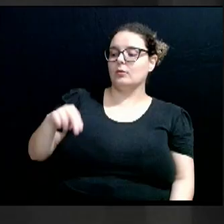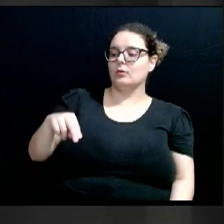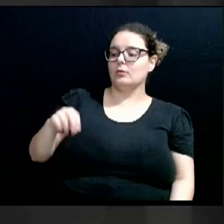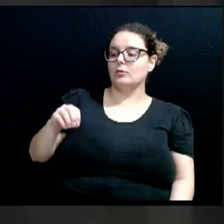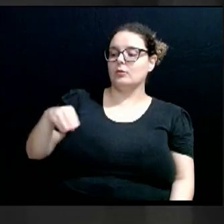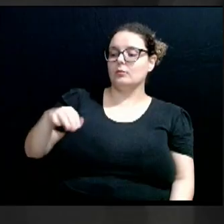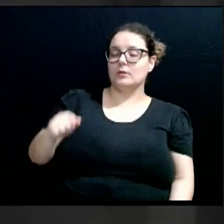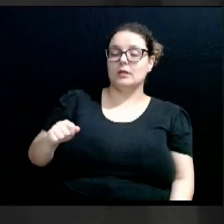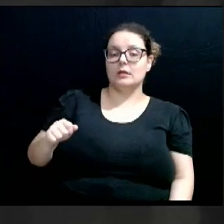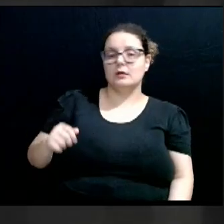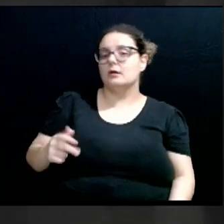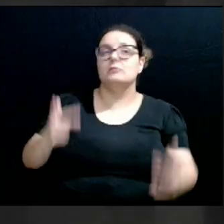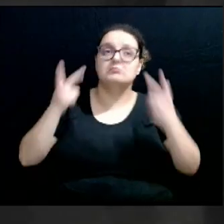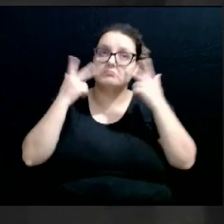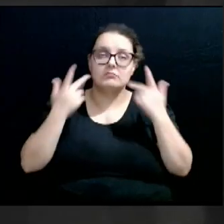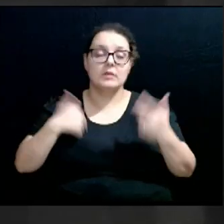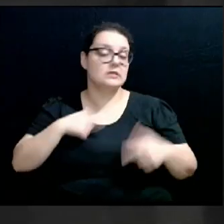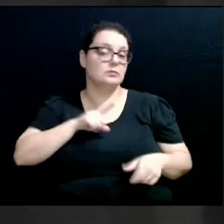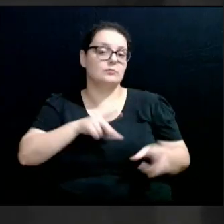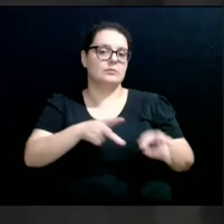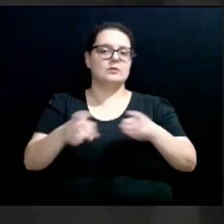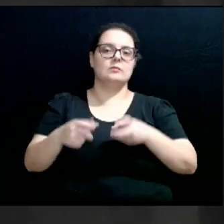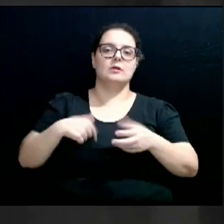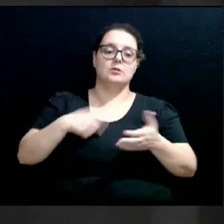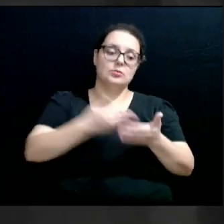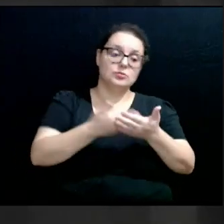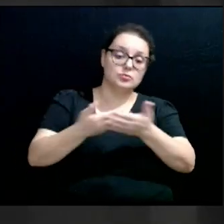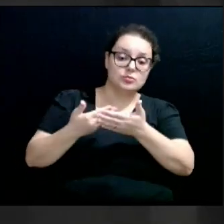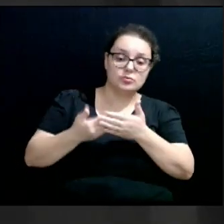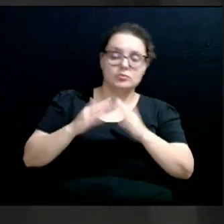comecei a estudar, estava estudando na escola,